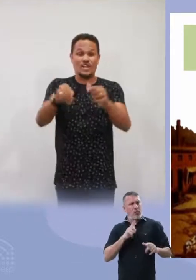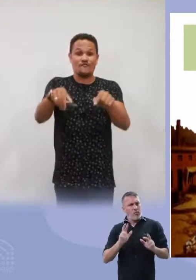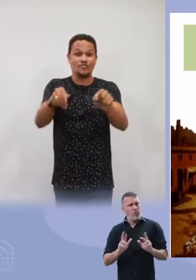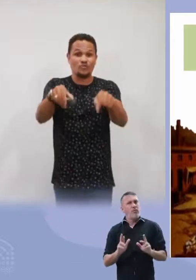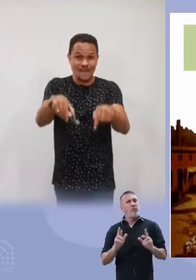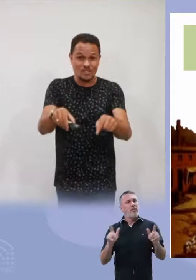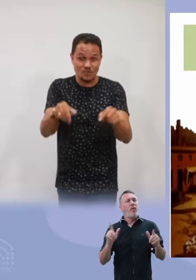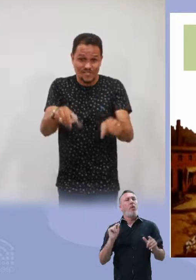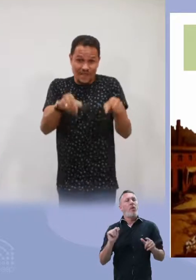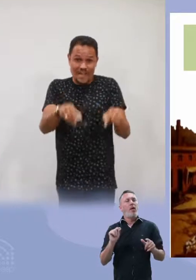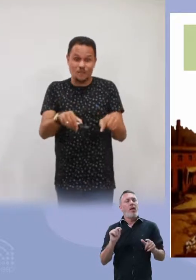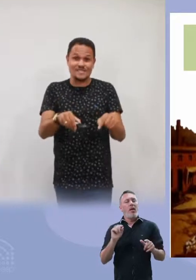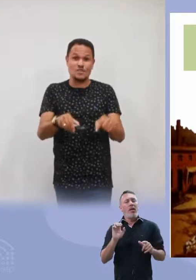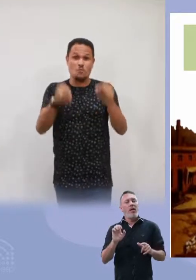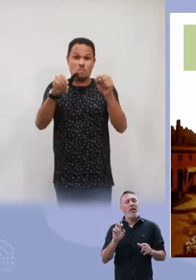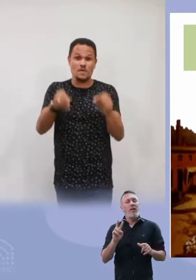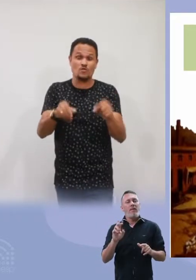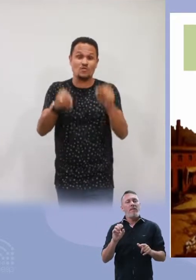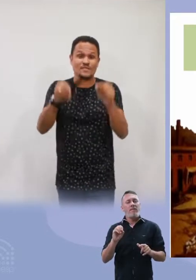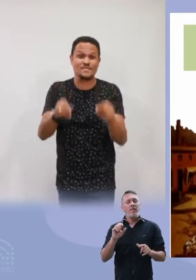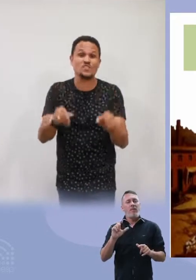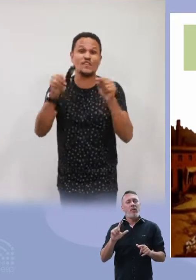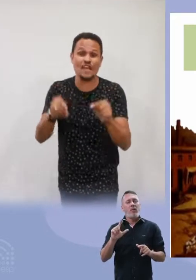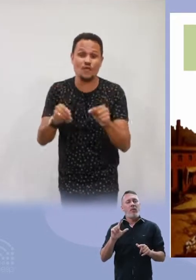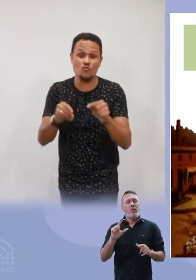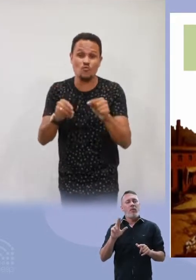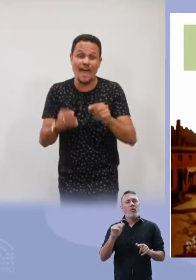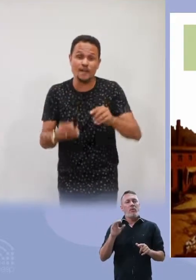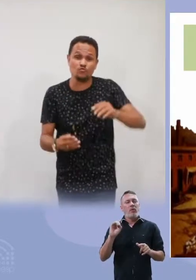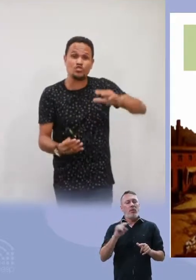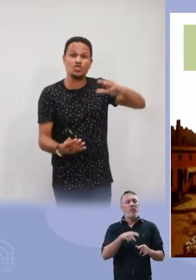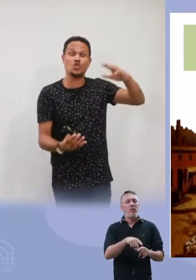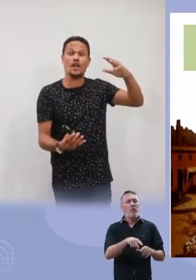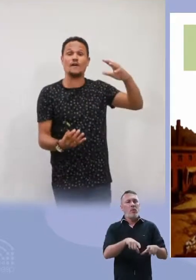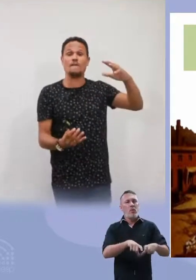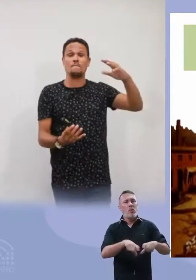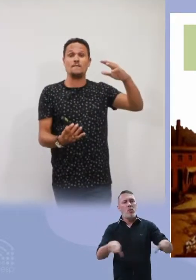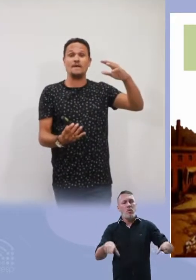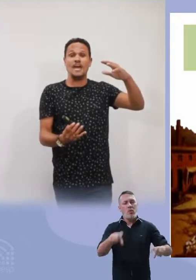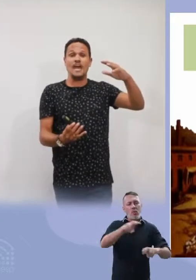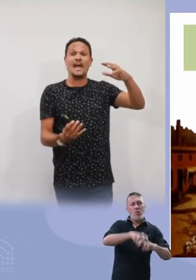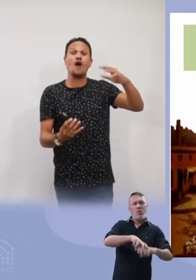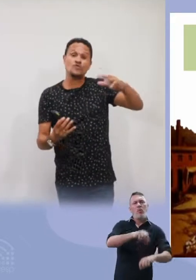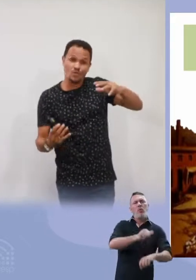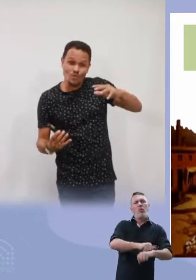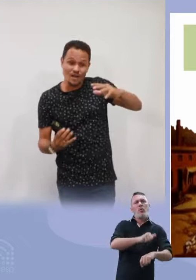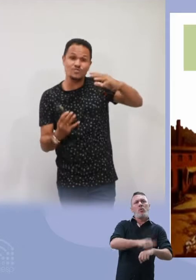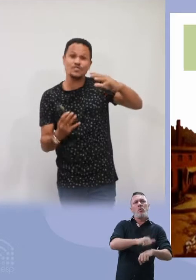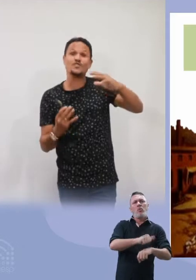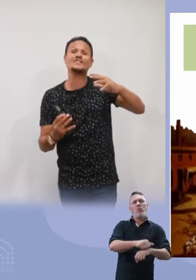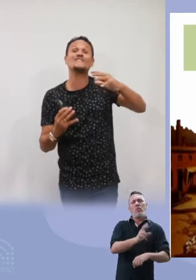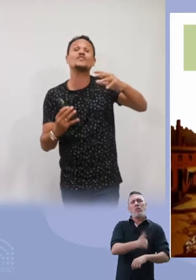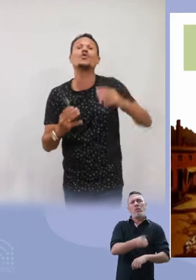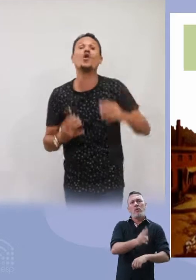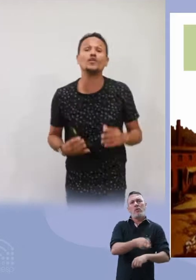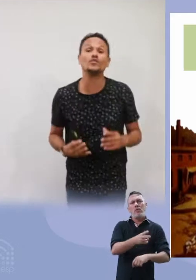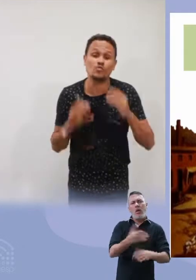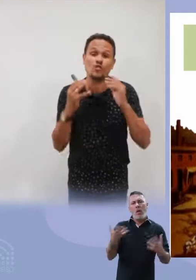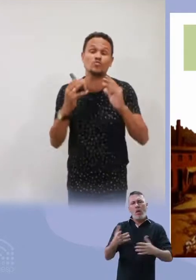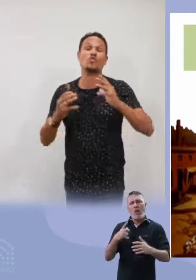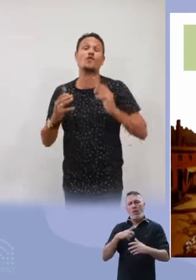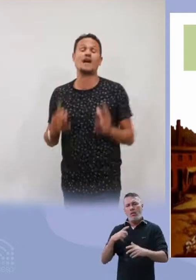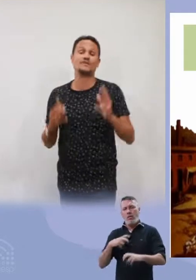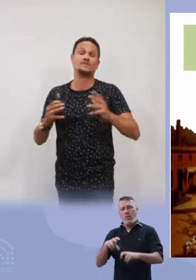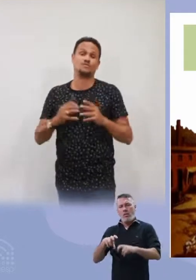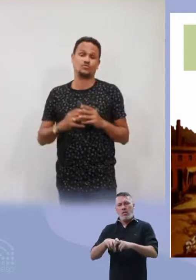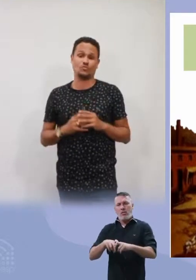O telefone do Brasil, o celular no Brasil, 1991. Era um tijolão. Era algo que o indivíduo andava torto